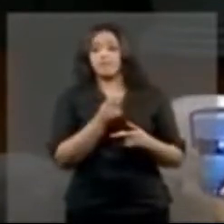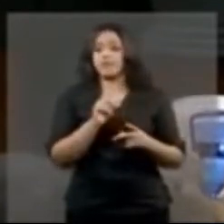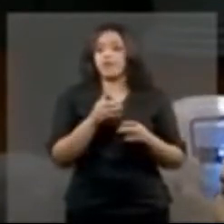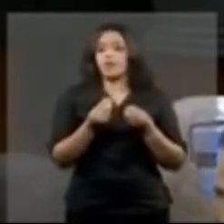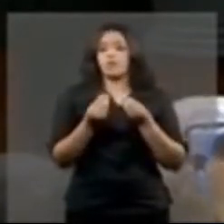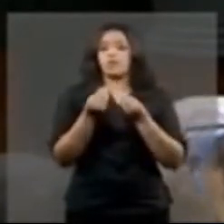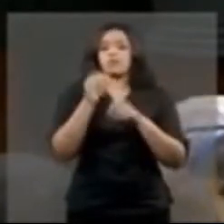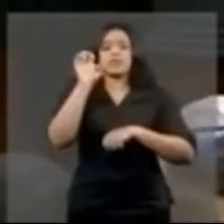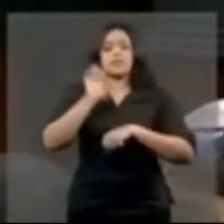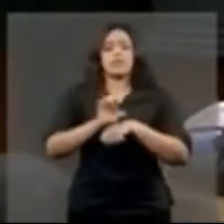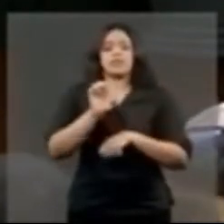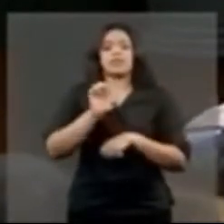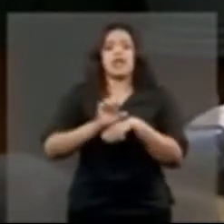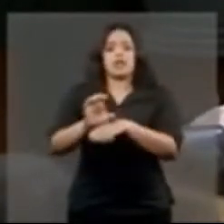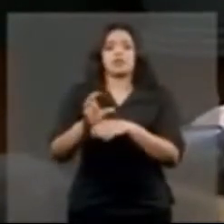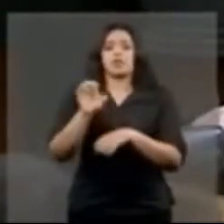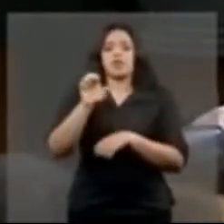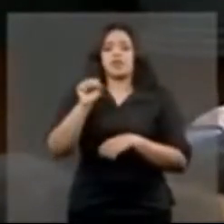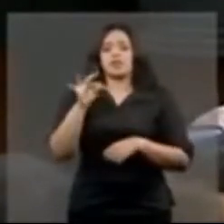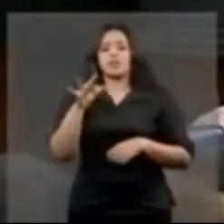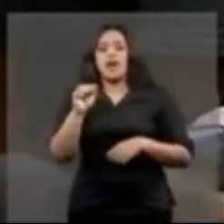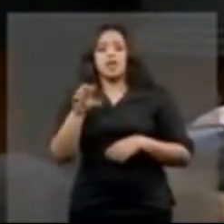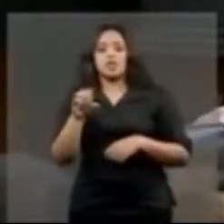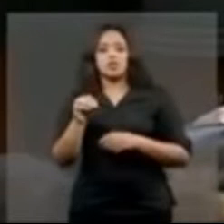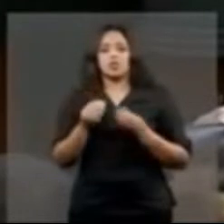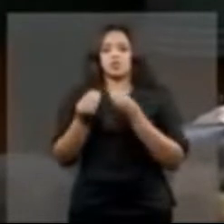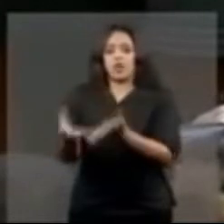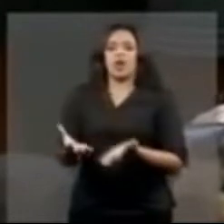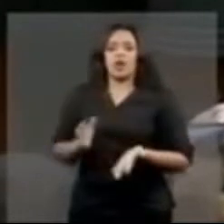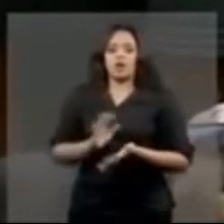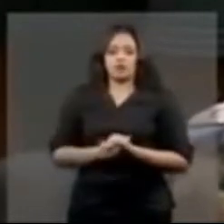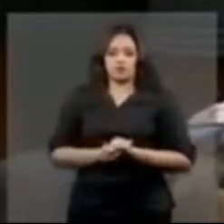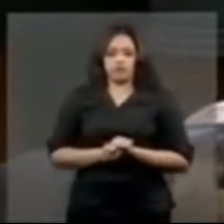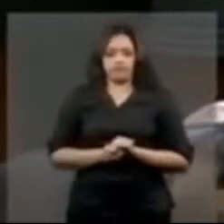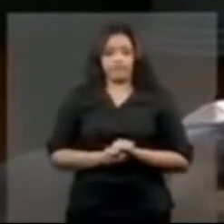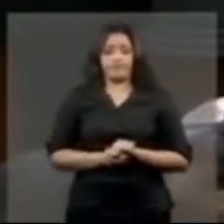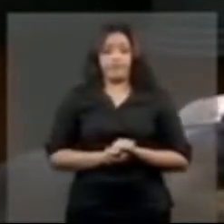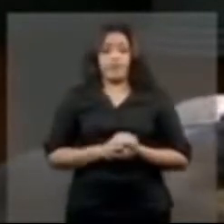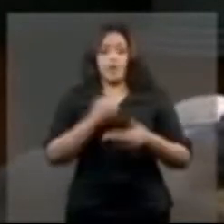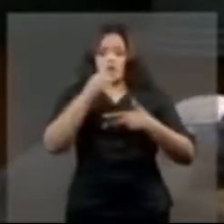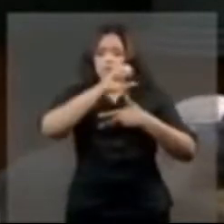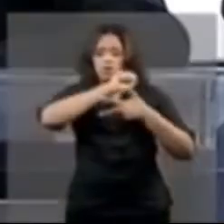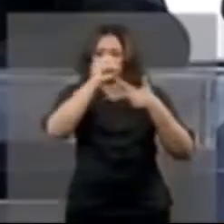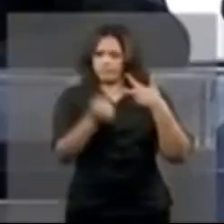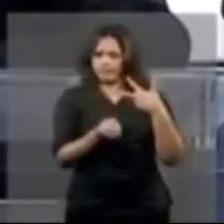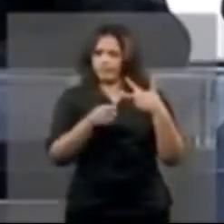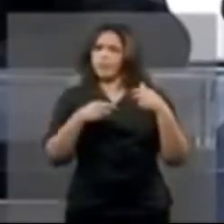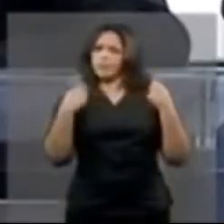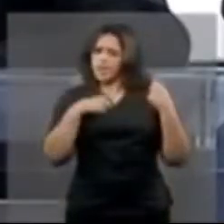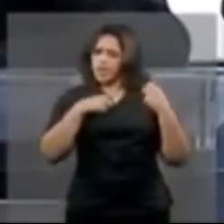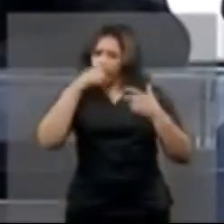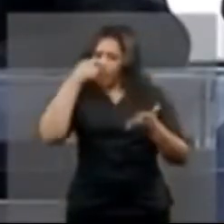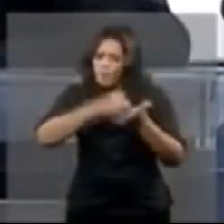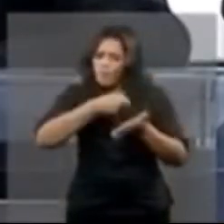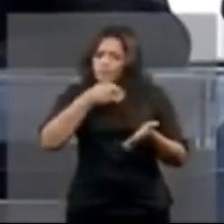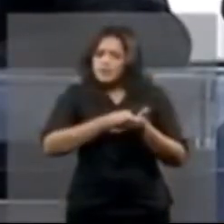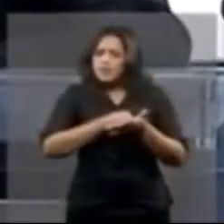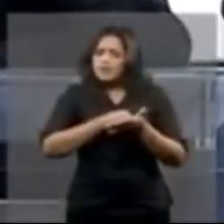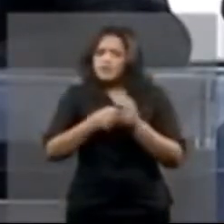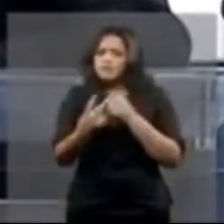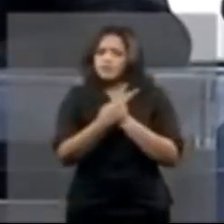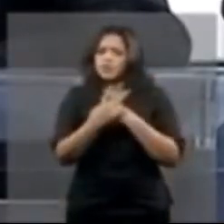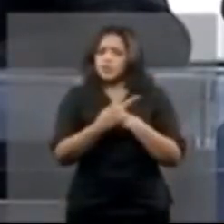do Estado. Os poderes da República têm obrigação de garanti-lo e defendê-lo. E não compete a